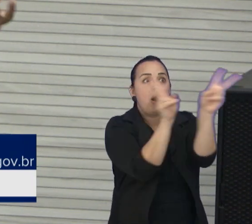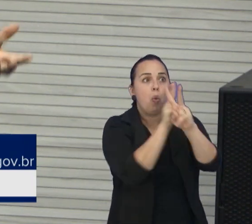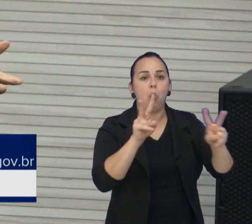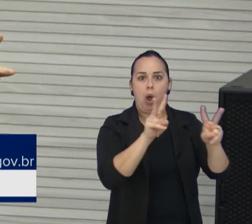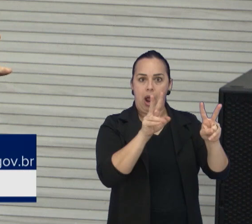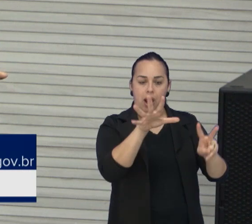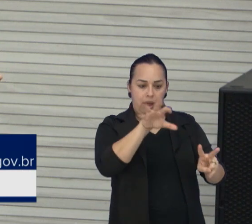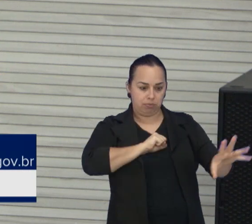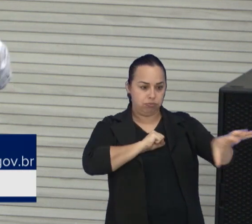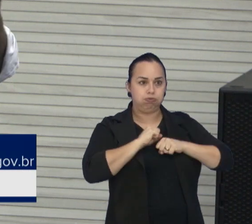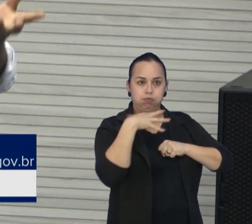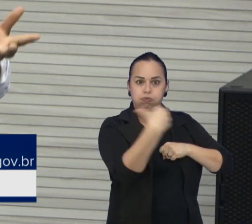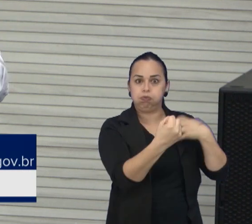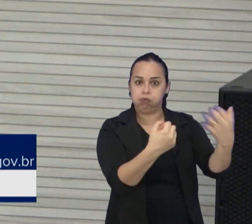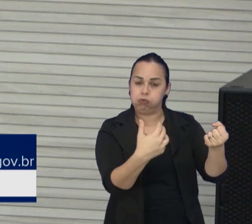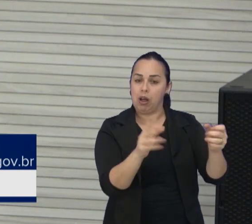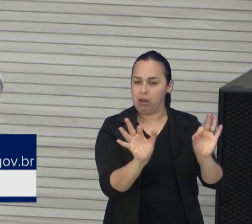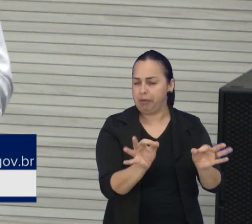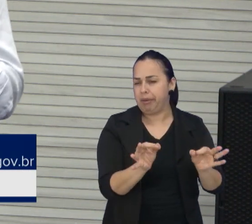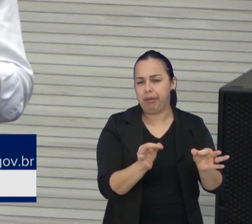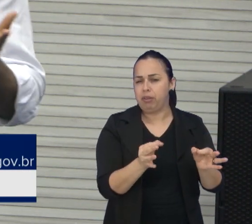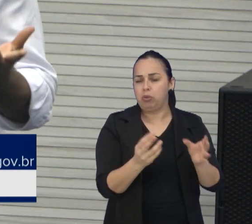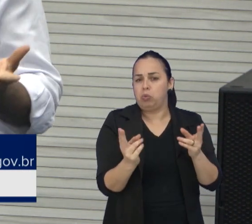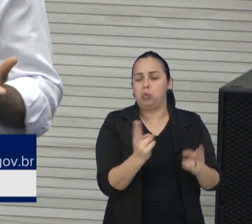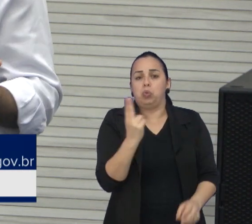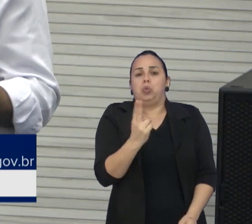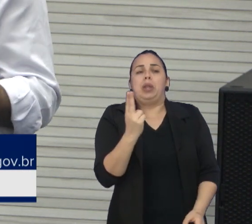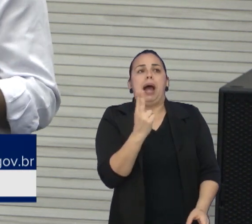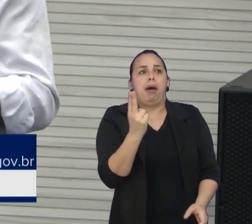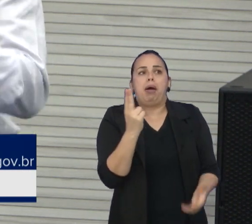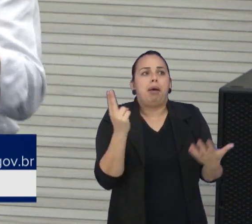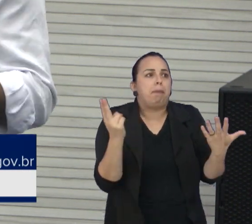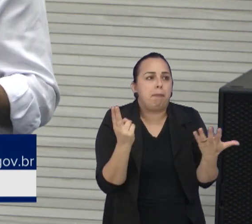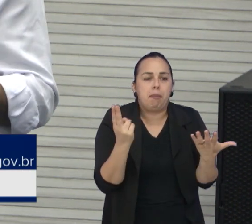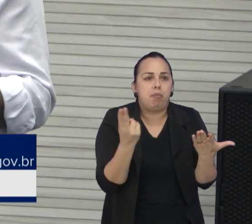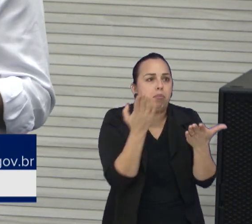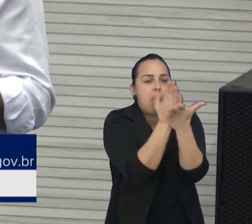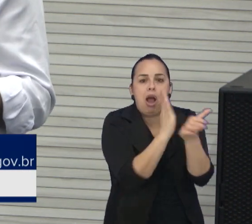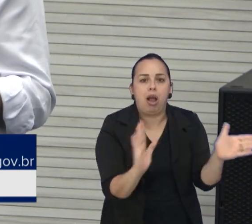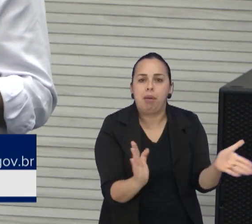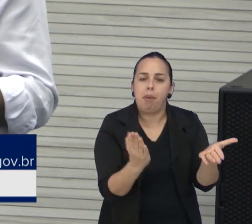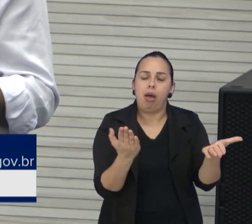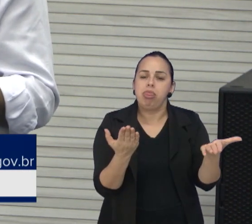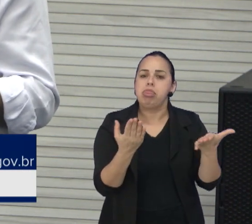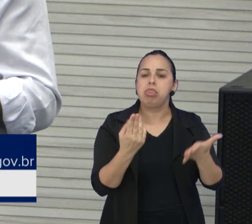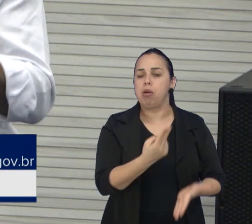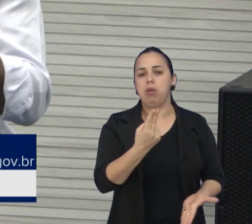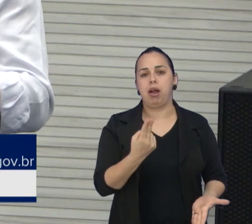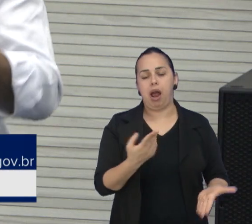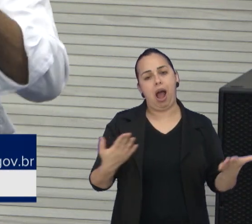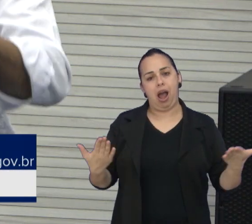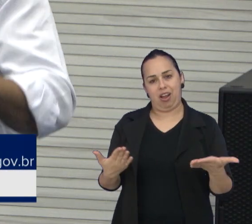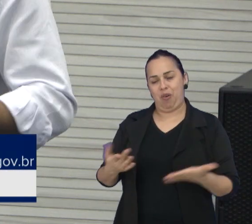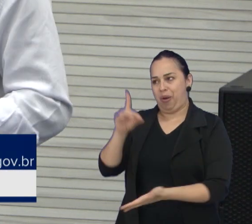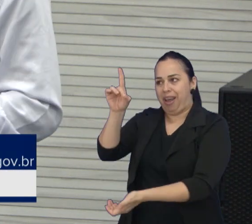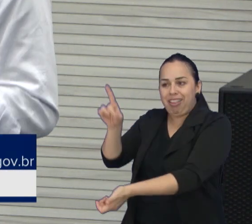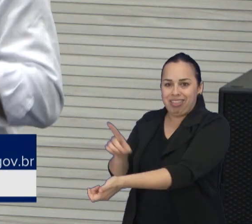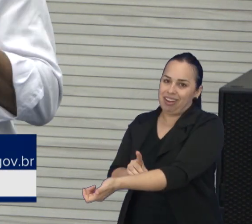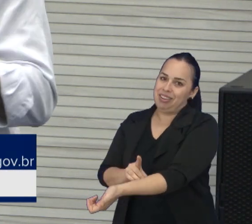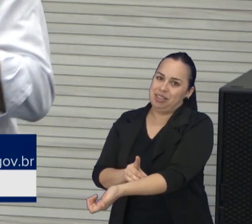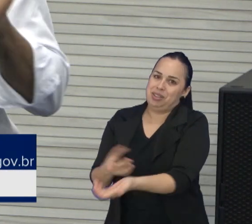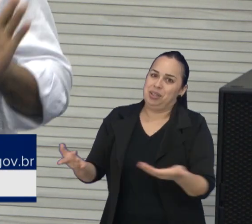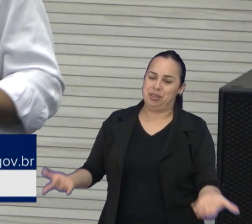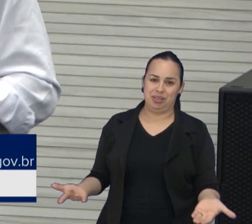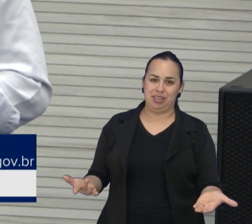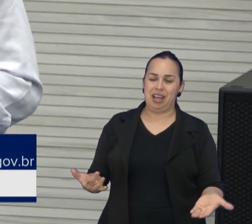Era impossível, não é? Você acabar com a Covid. Agora, a dengue está aí, eu